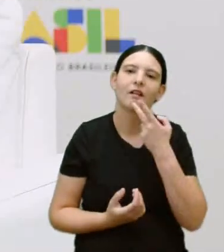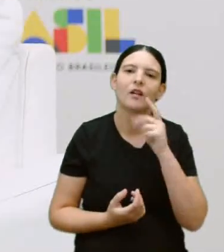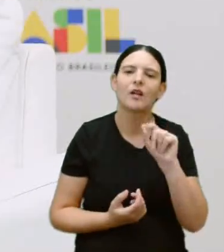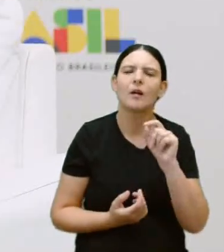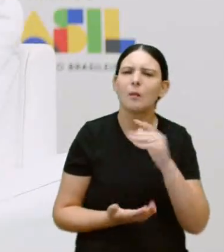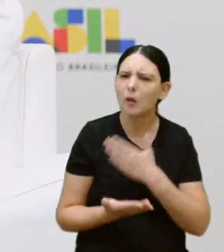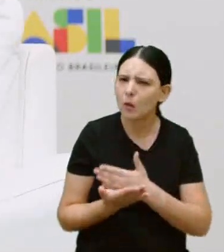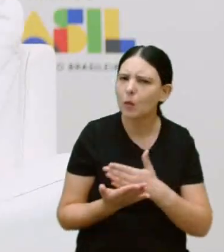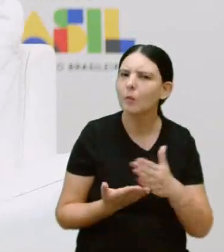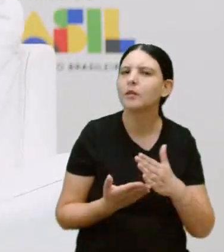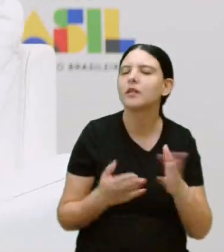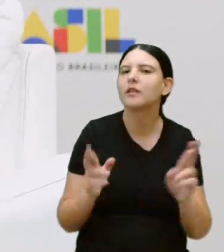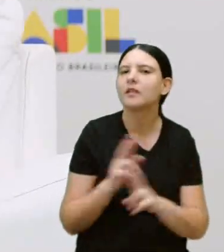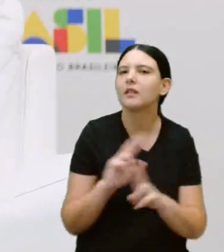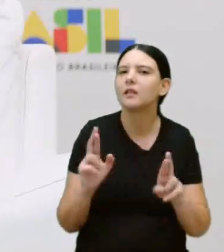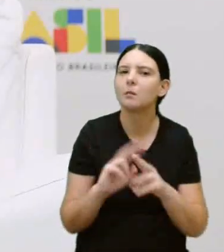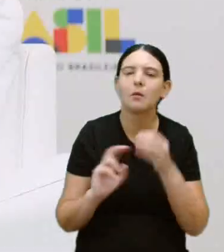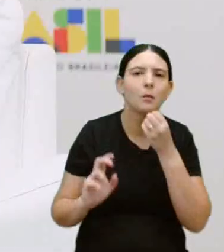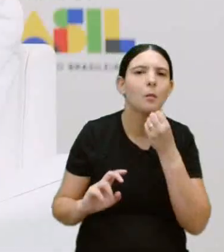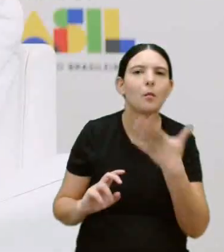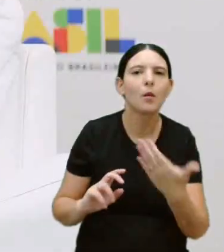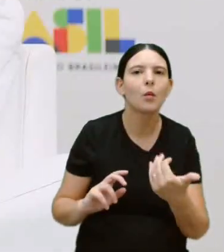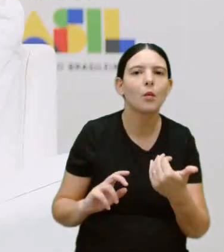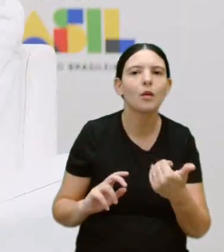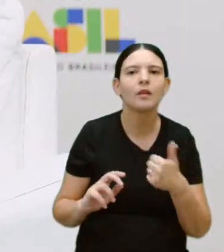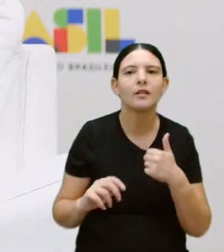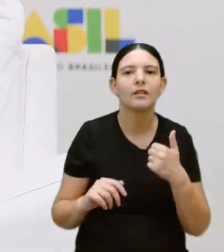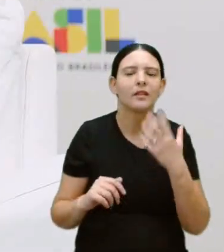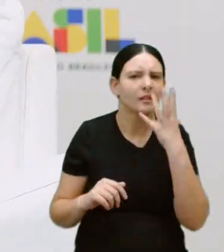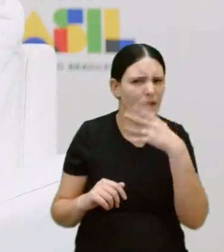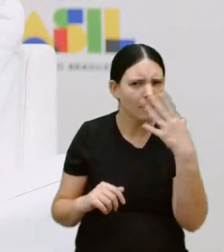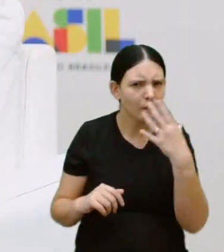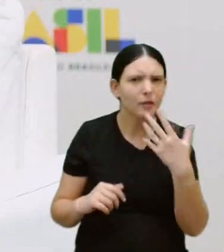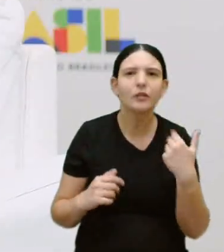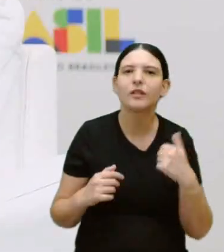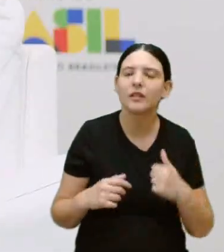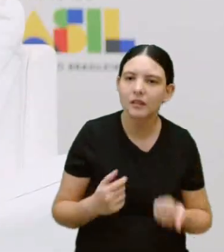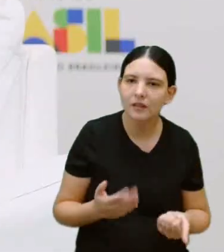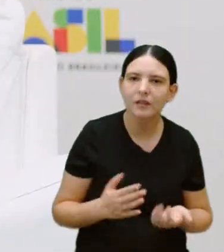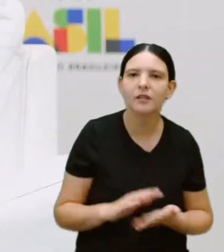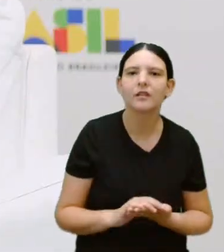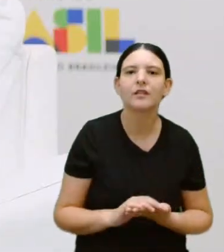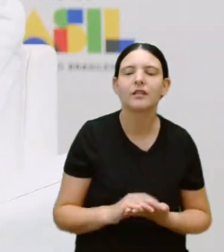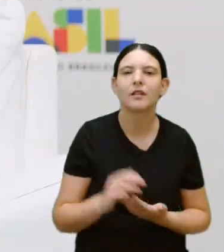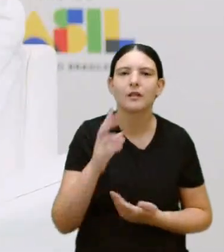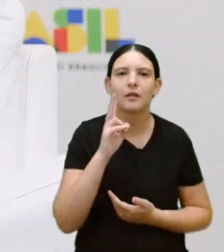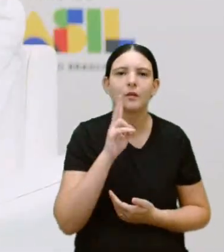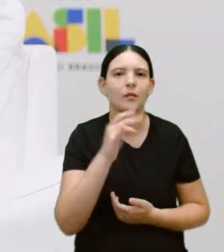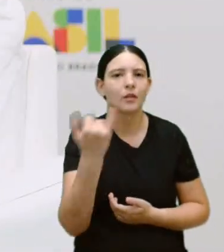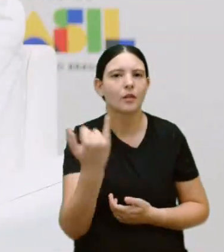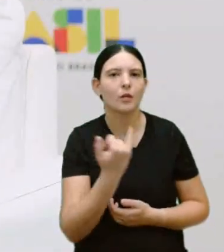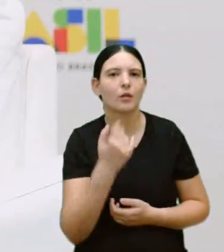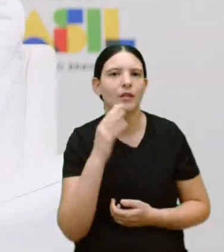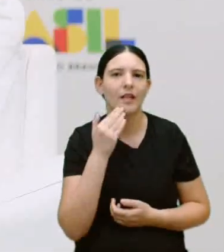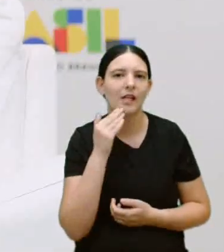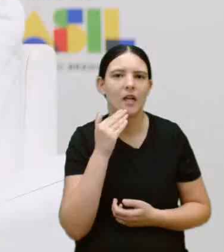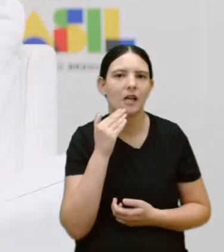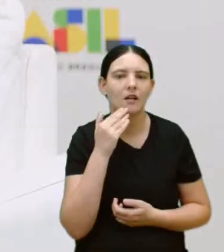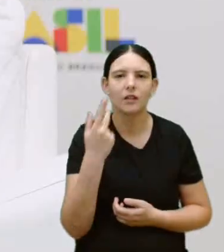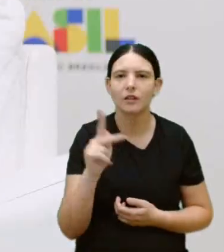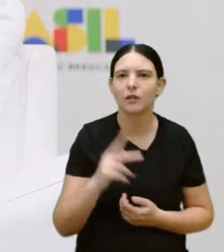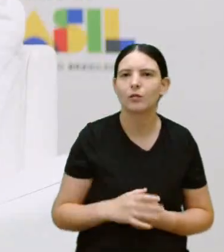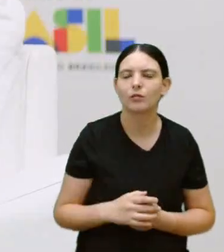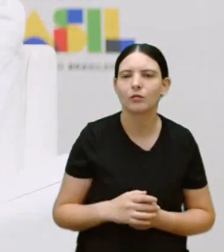relacionamento bacana, estão se apaixonando, fala assim, me conte os seus defeitos, me conte suas sombras. Isso é